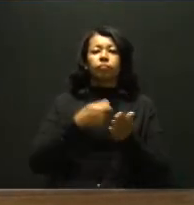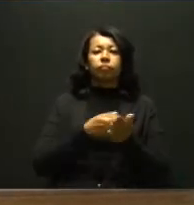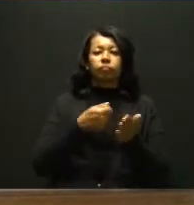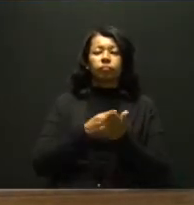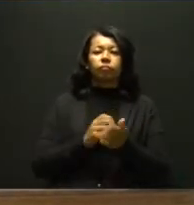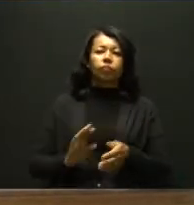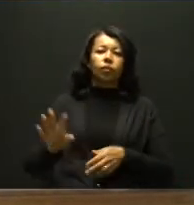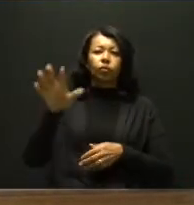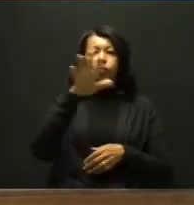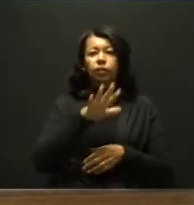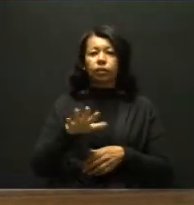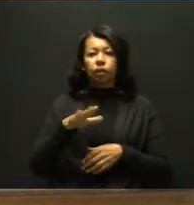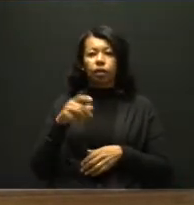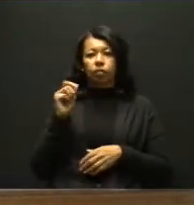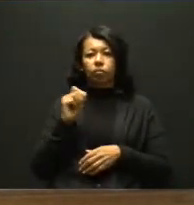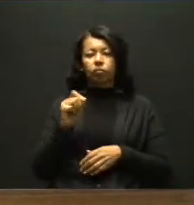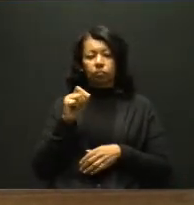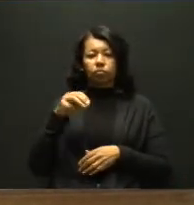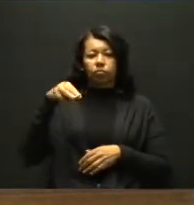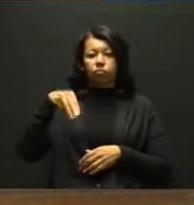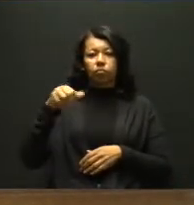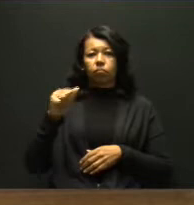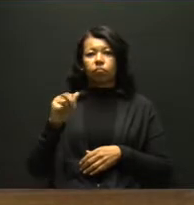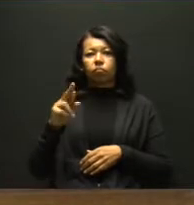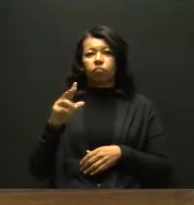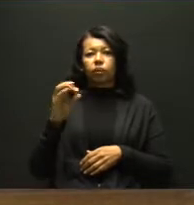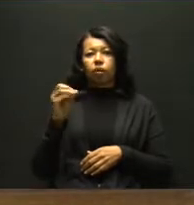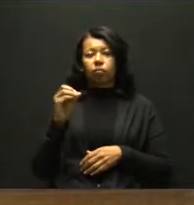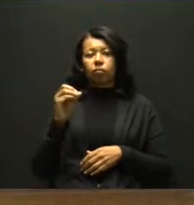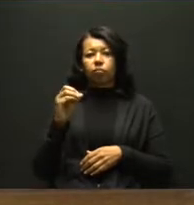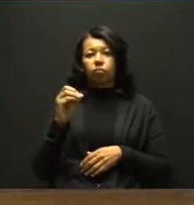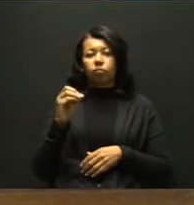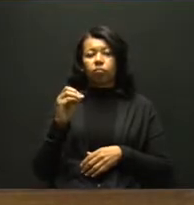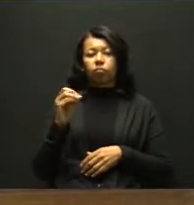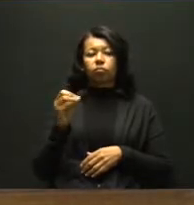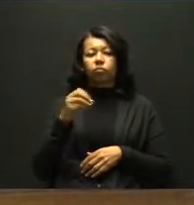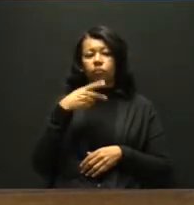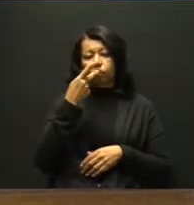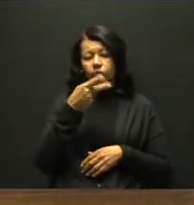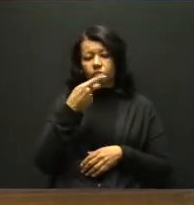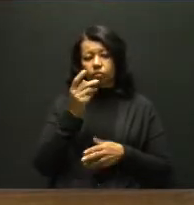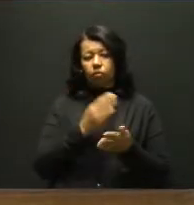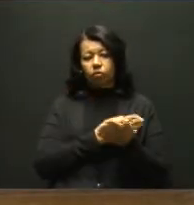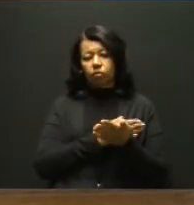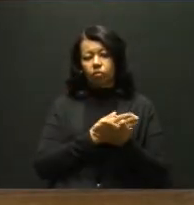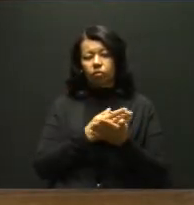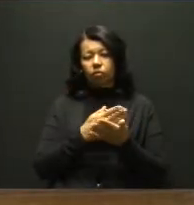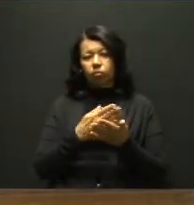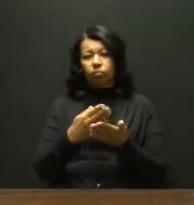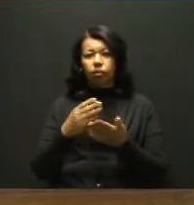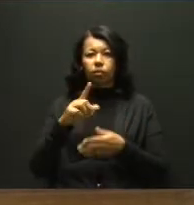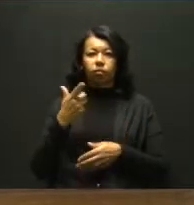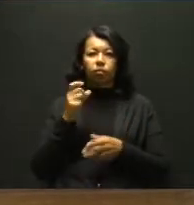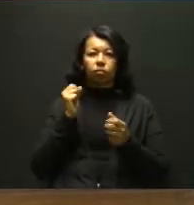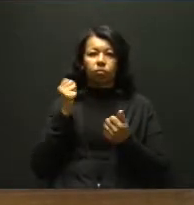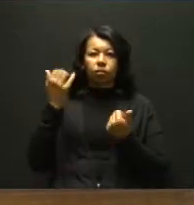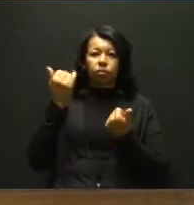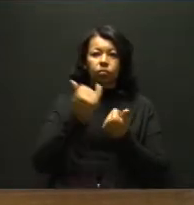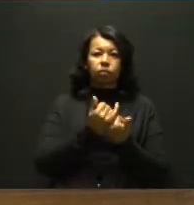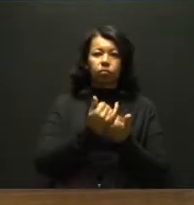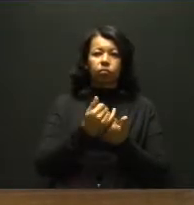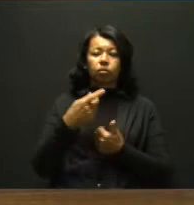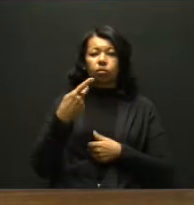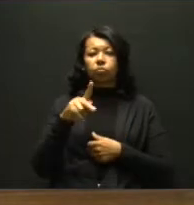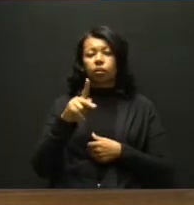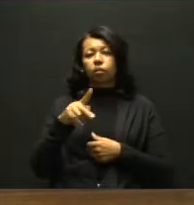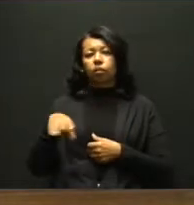ministro marco aurélio deixou bem claro que são serviços indivisíveis nascem na essência e não podem ser substituídas essa competência